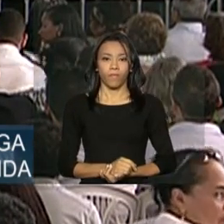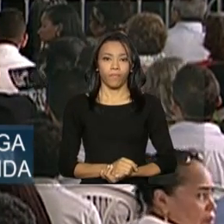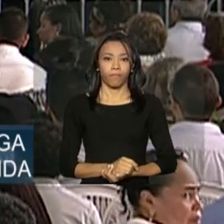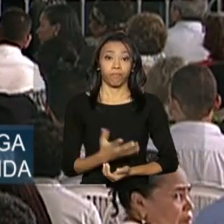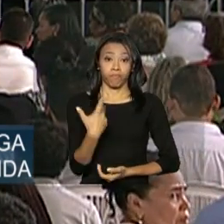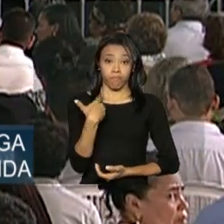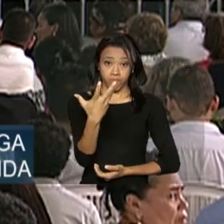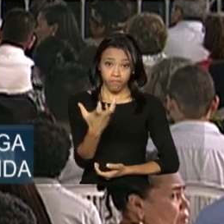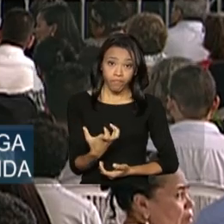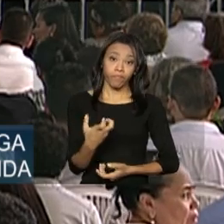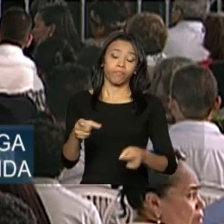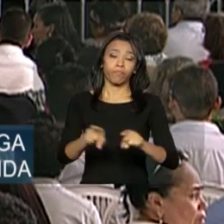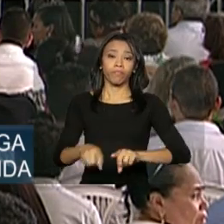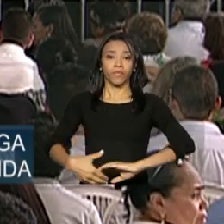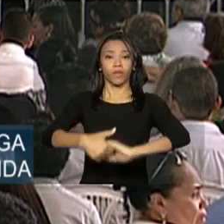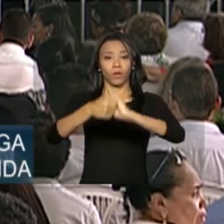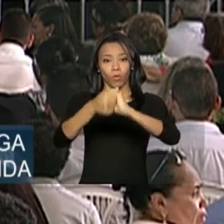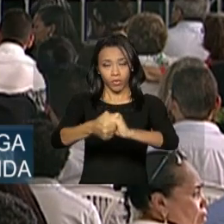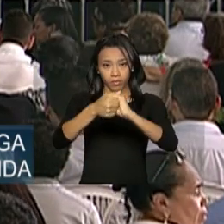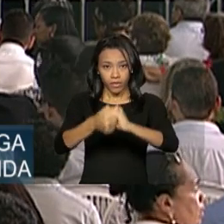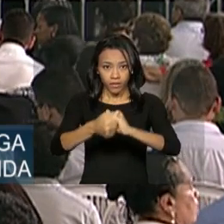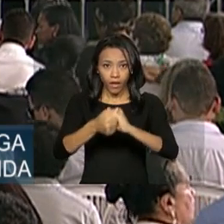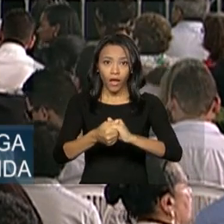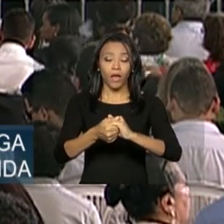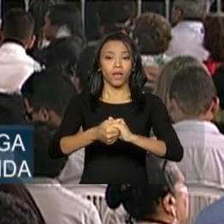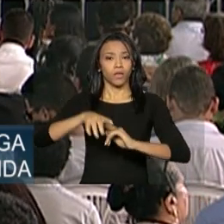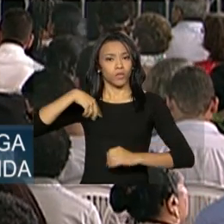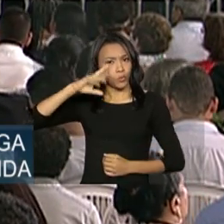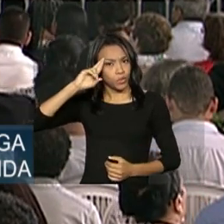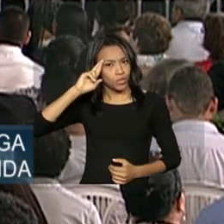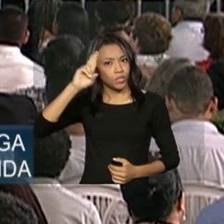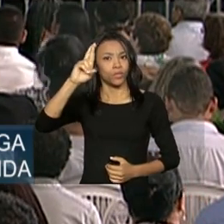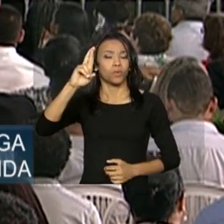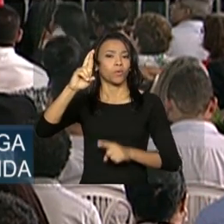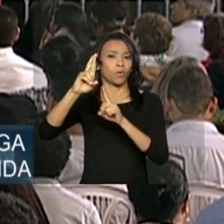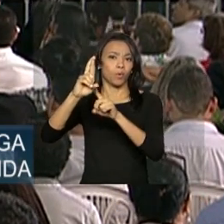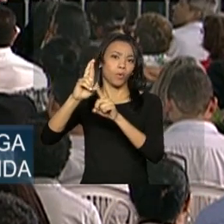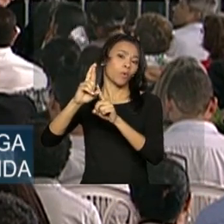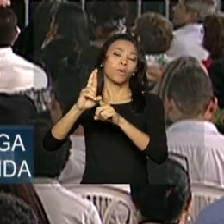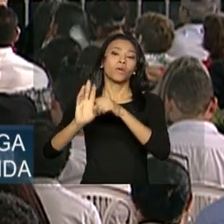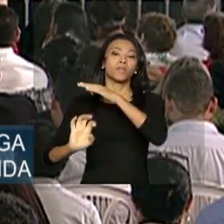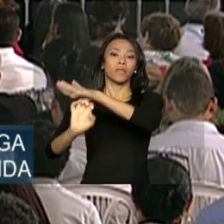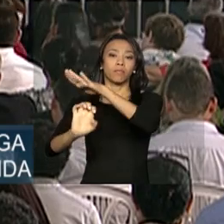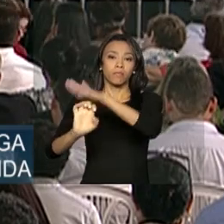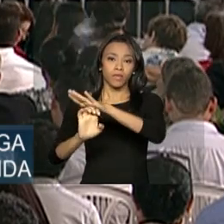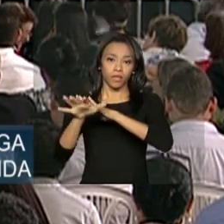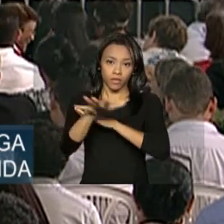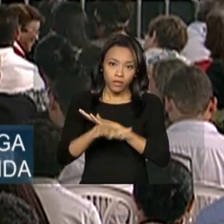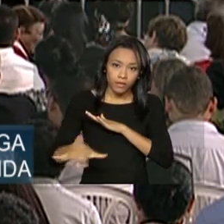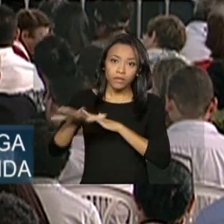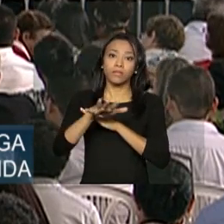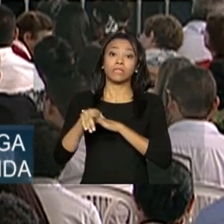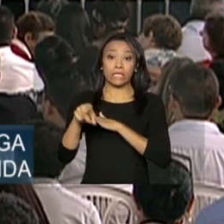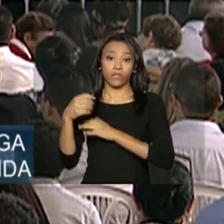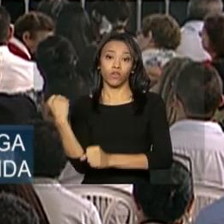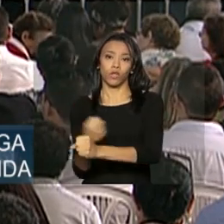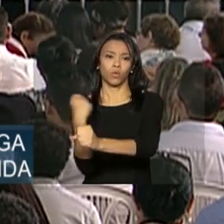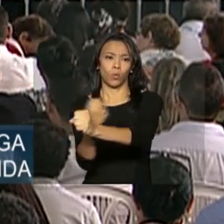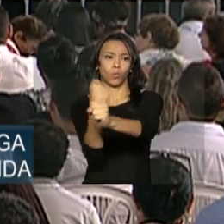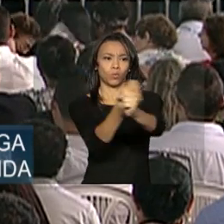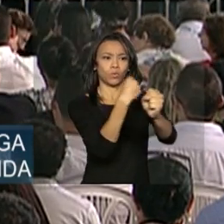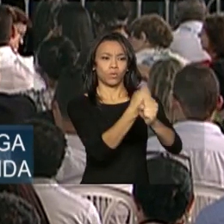Queria também cumprimentar o diretor da construtora Sertenge, responsável